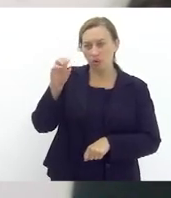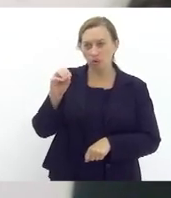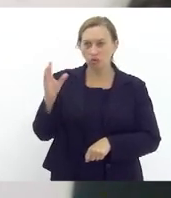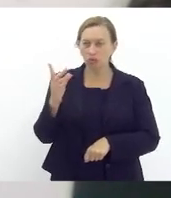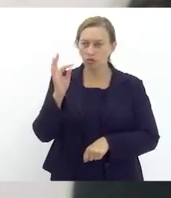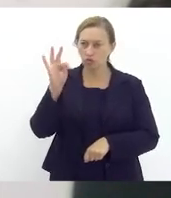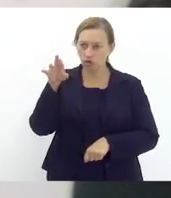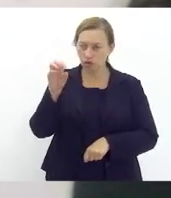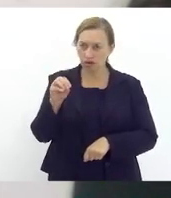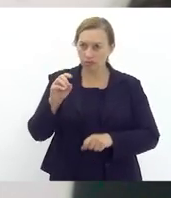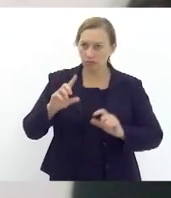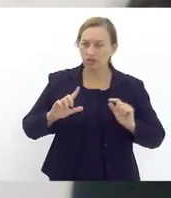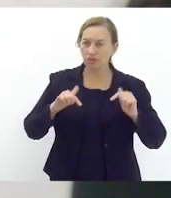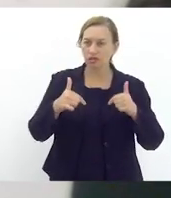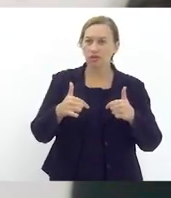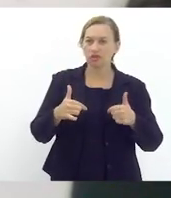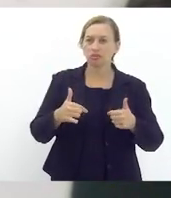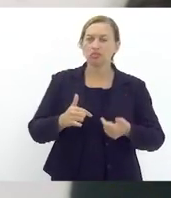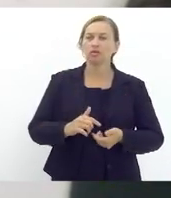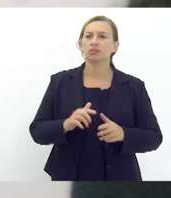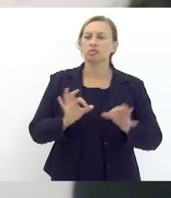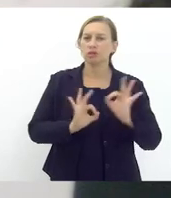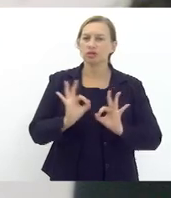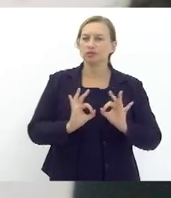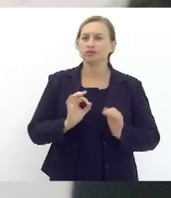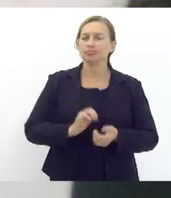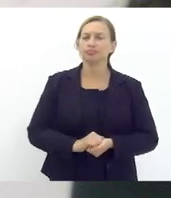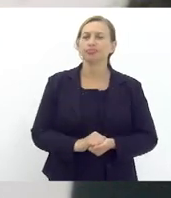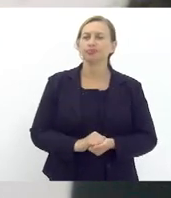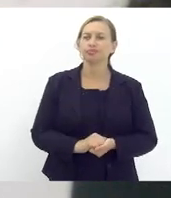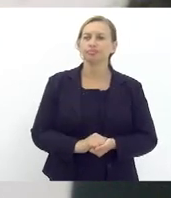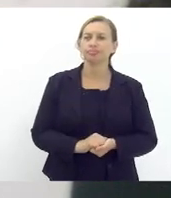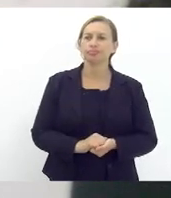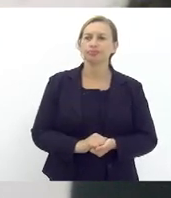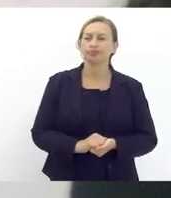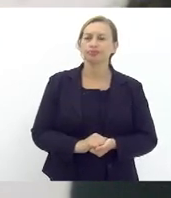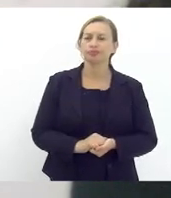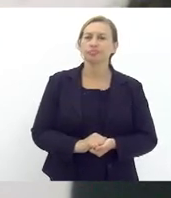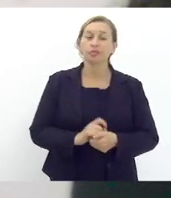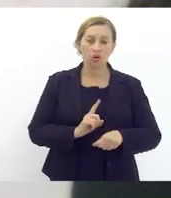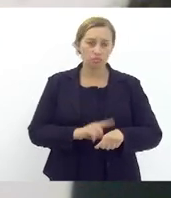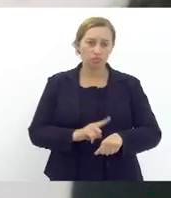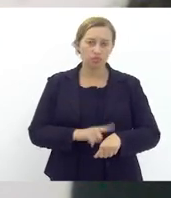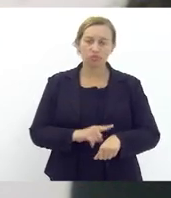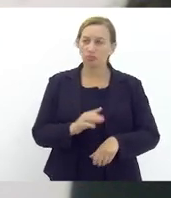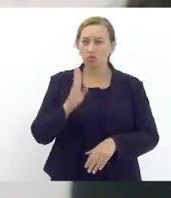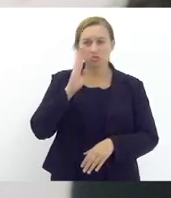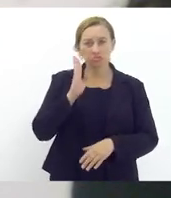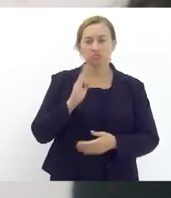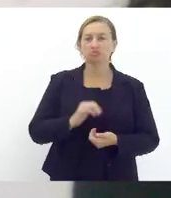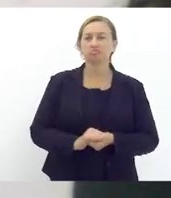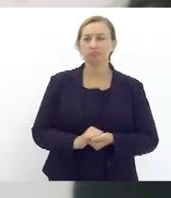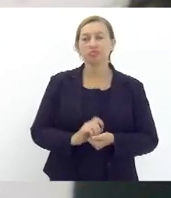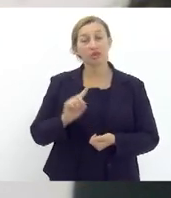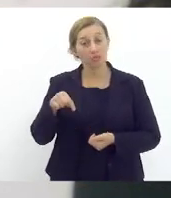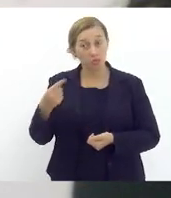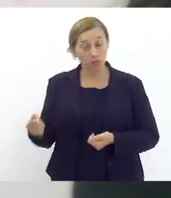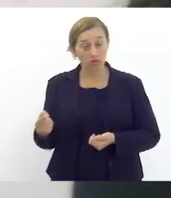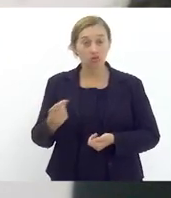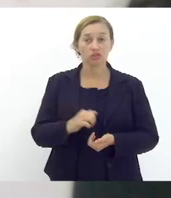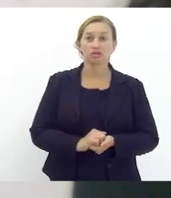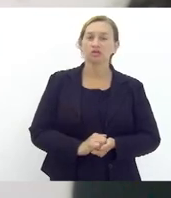que subam planos de ação Essa é a etapa do momento depois a gente vai ter etapa